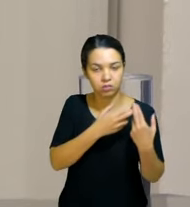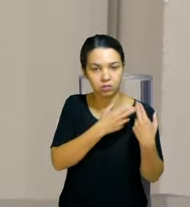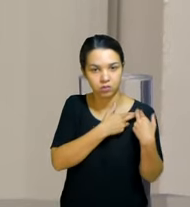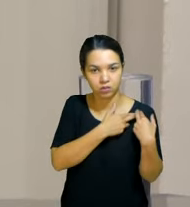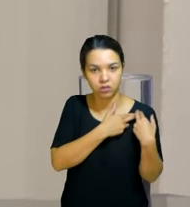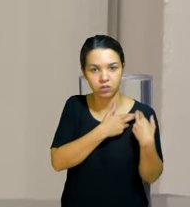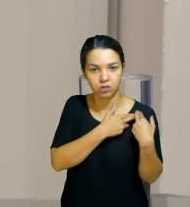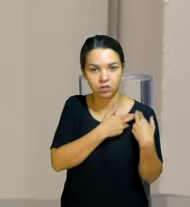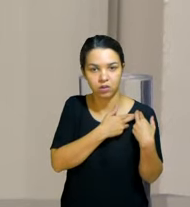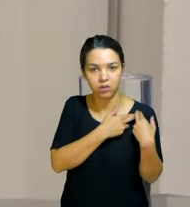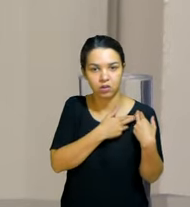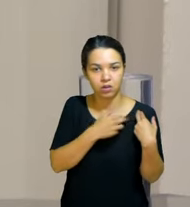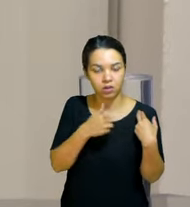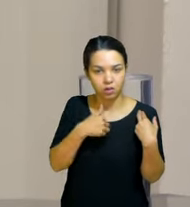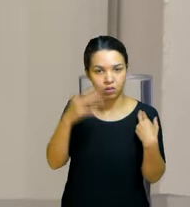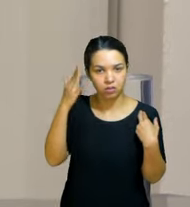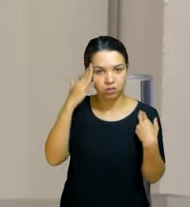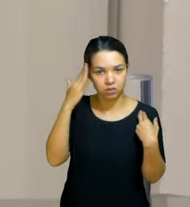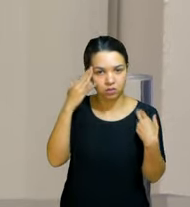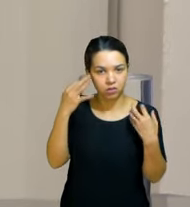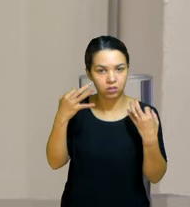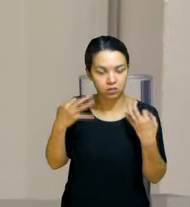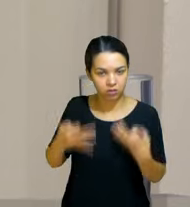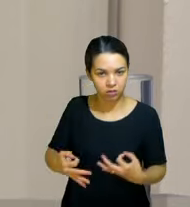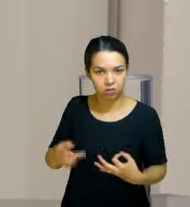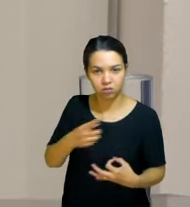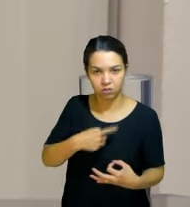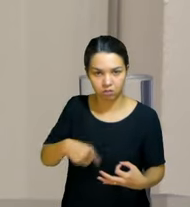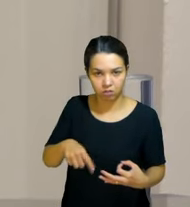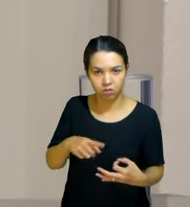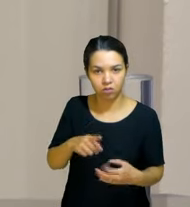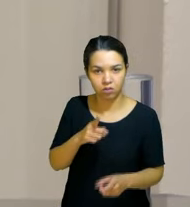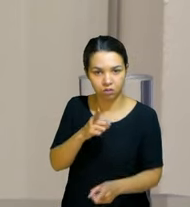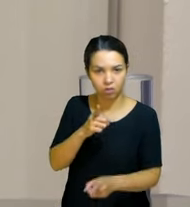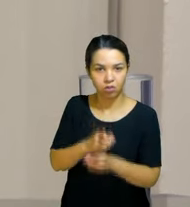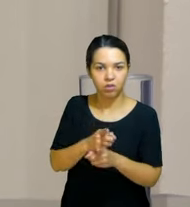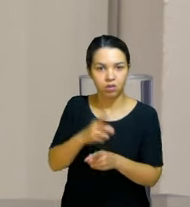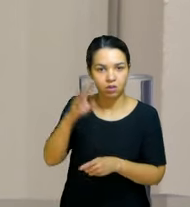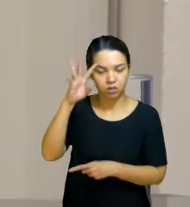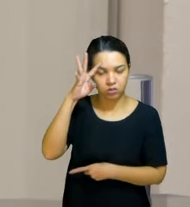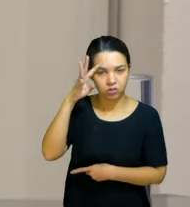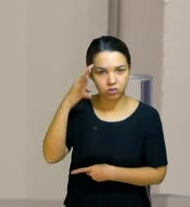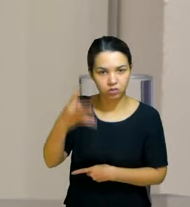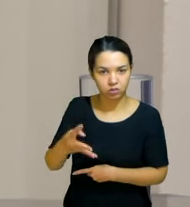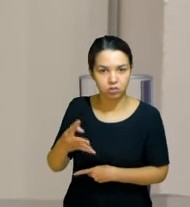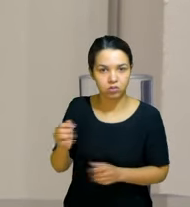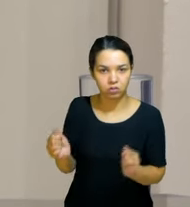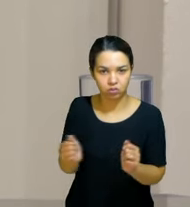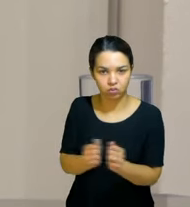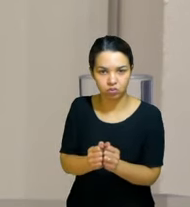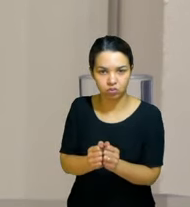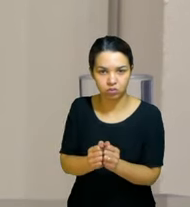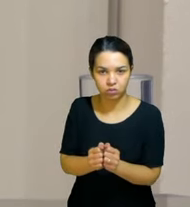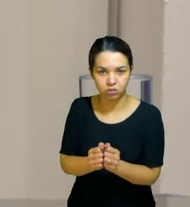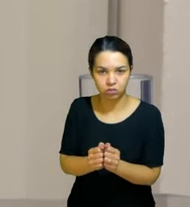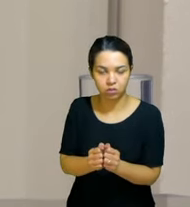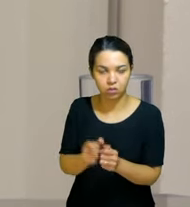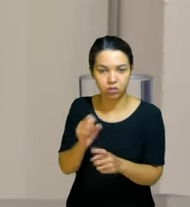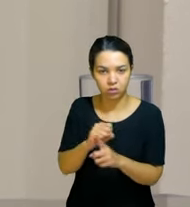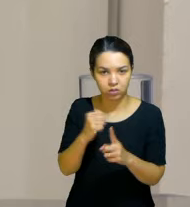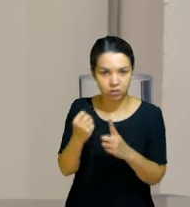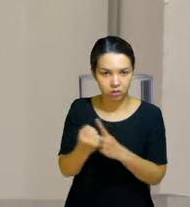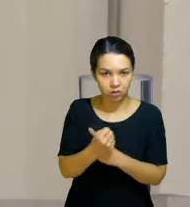e eu não tenho dúvidas que nós vamos encontrar a solução junto com a sociedade